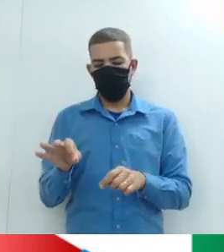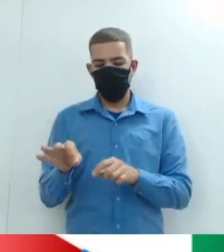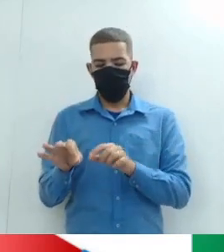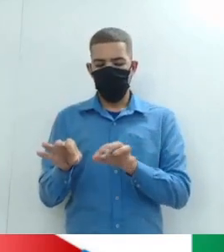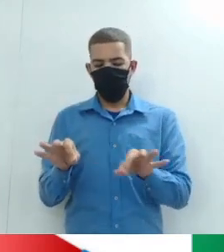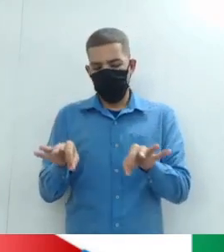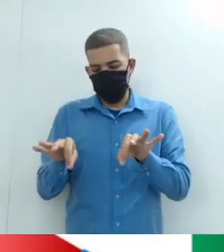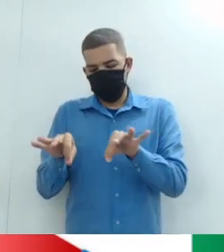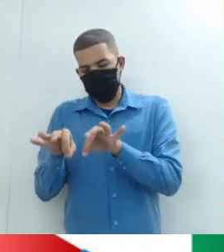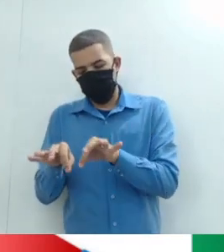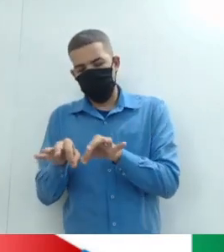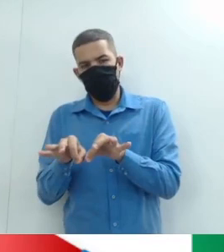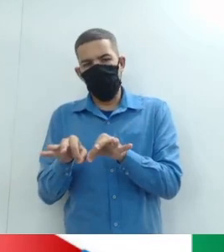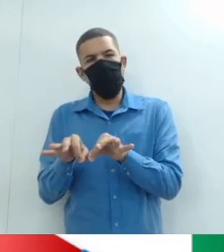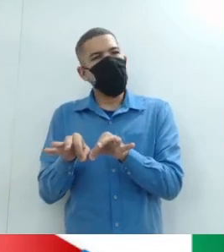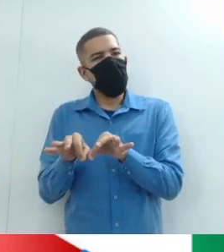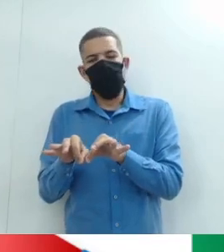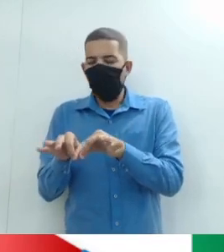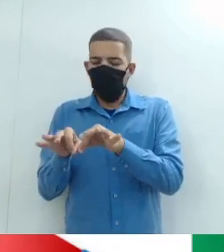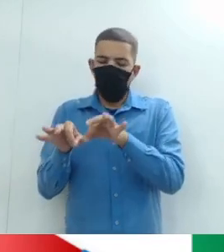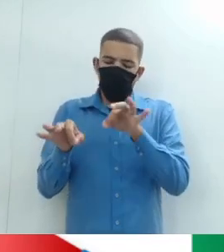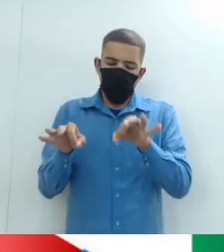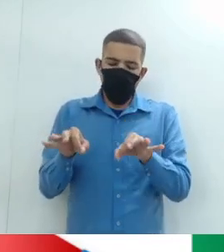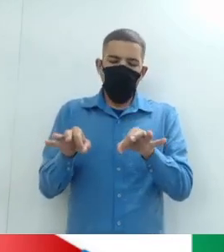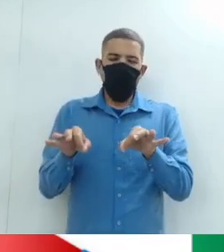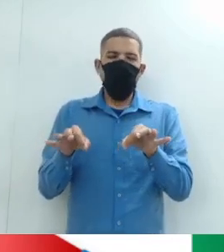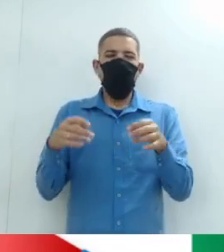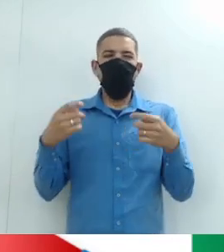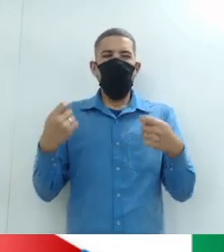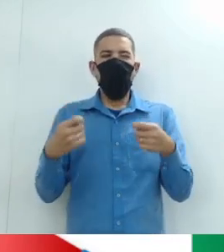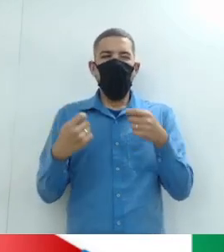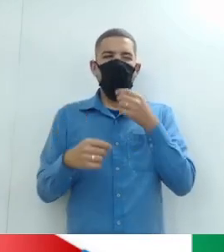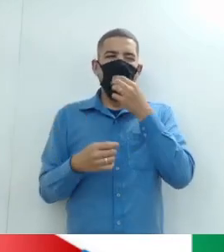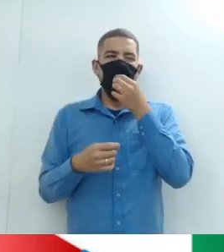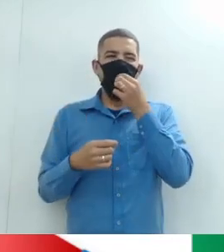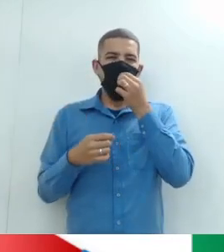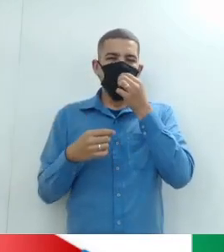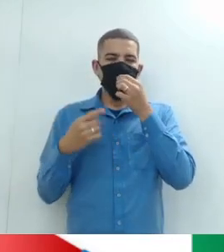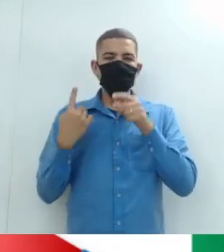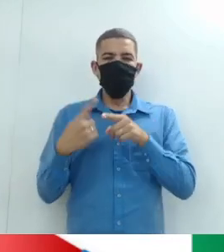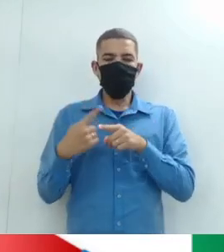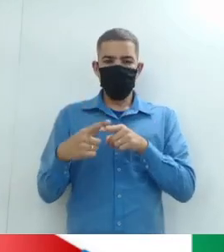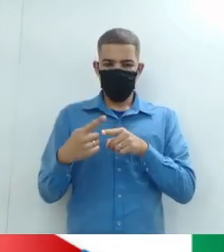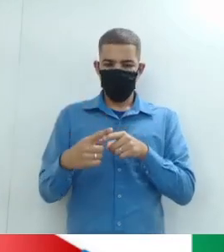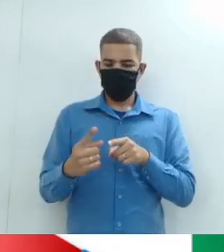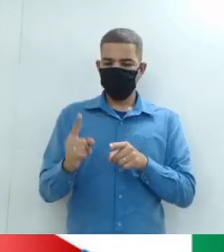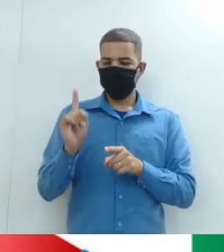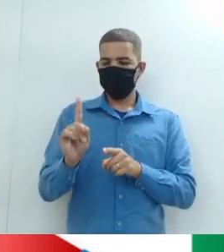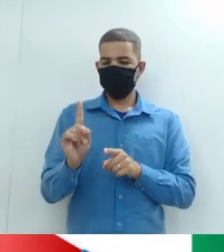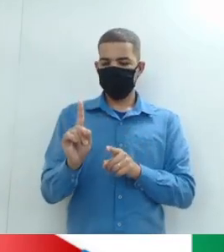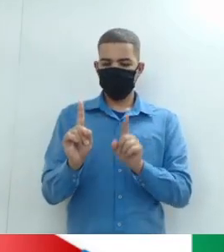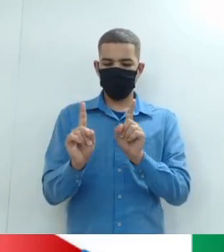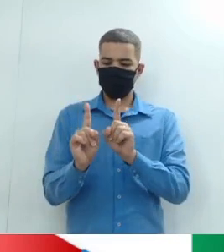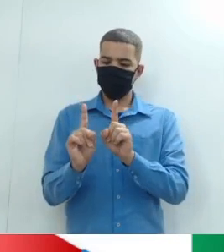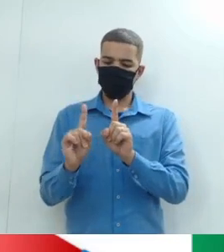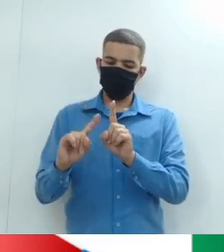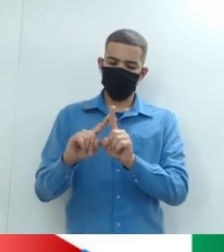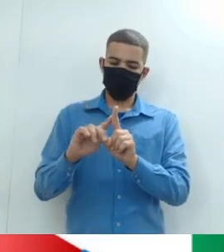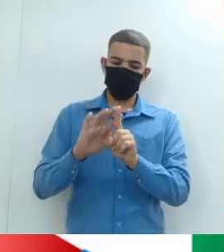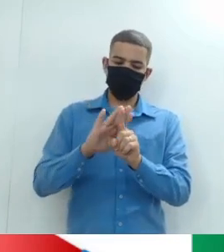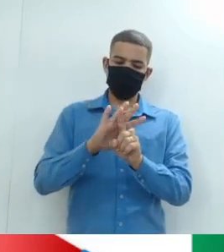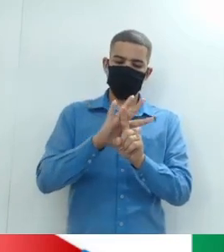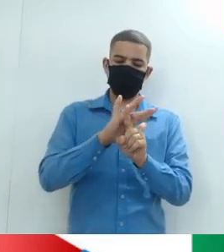o suficiente para que uma não atrapalhe o crescimento da outra, não iniba o crescimento e eu